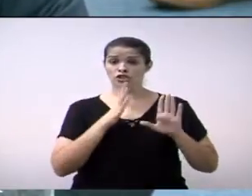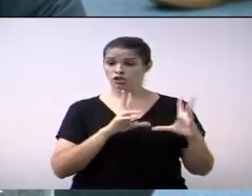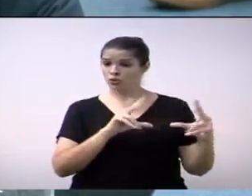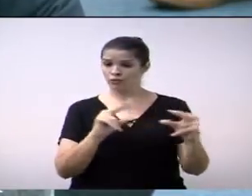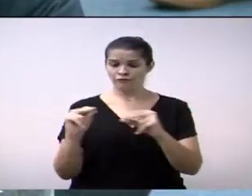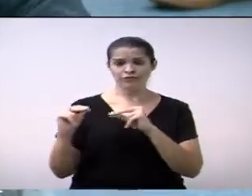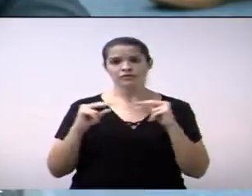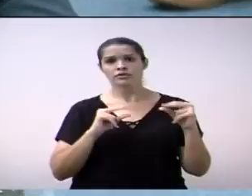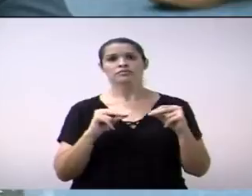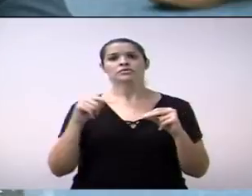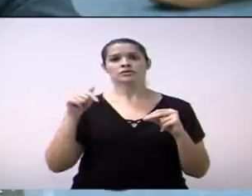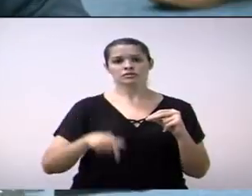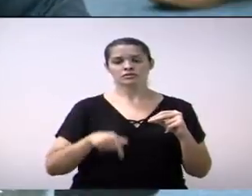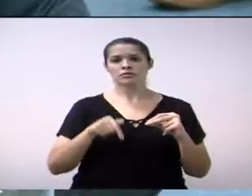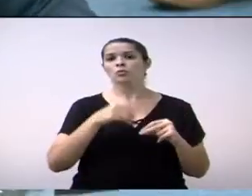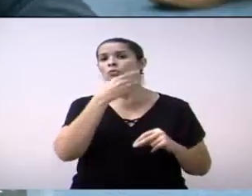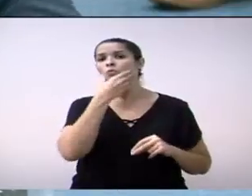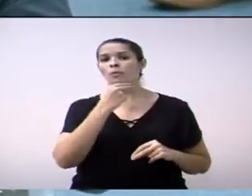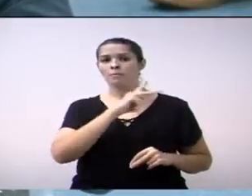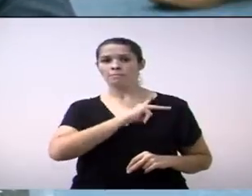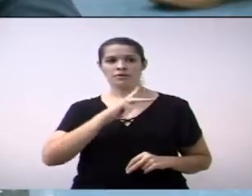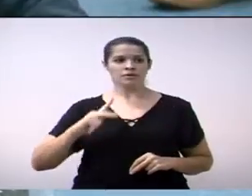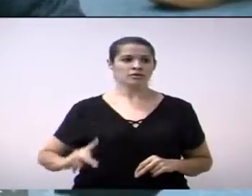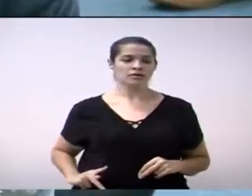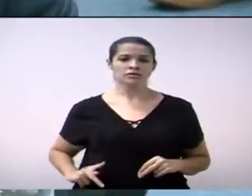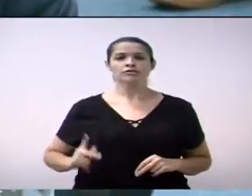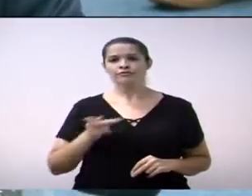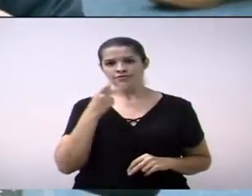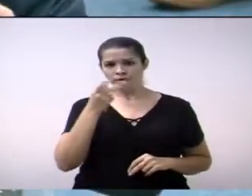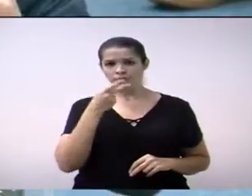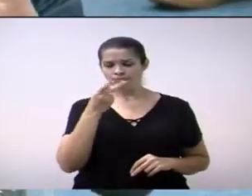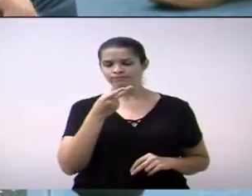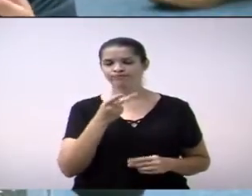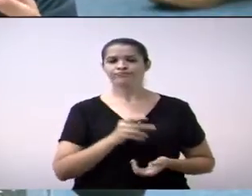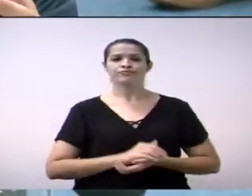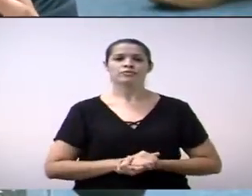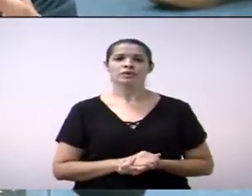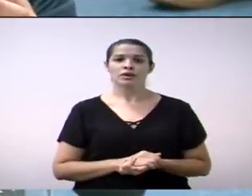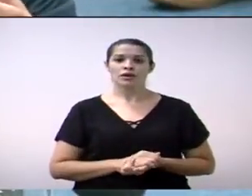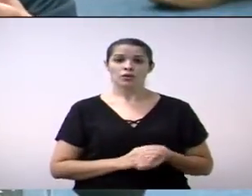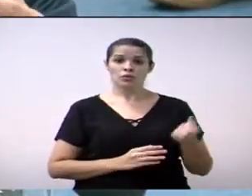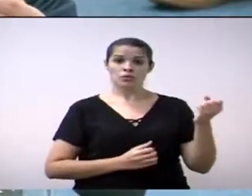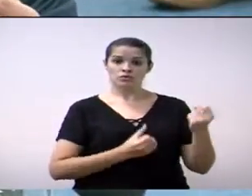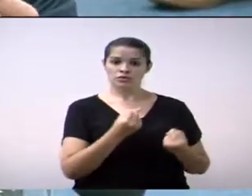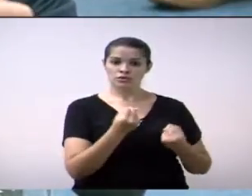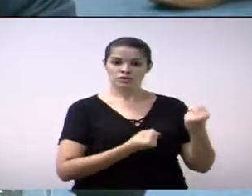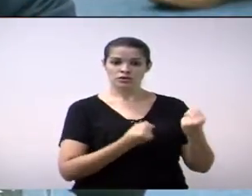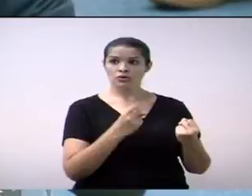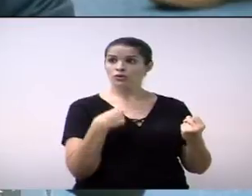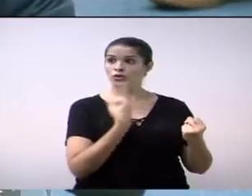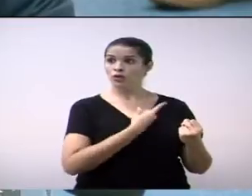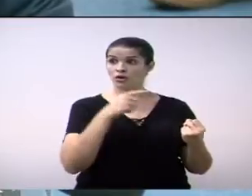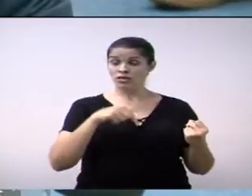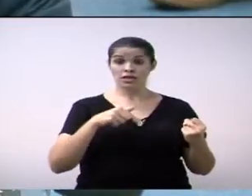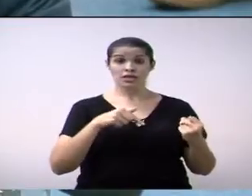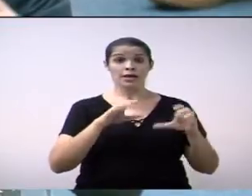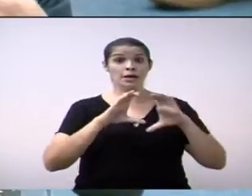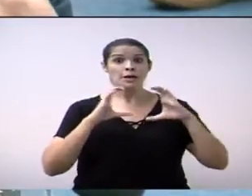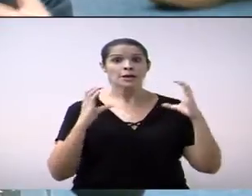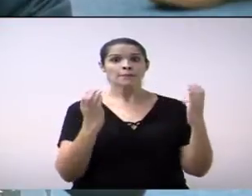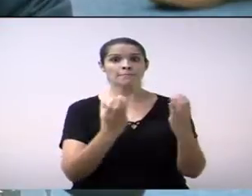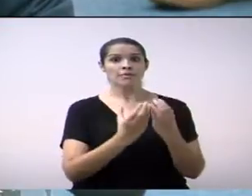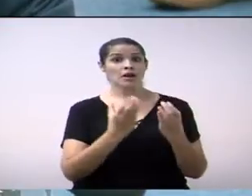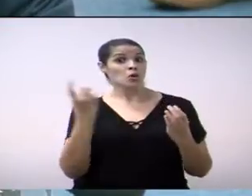casa, o presidente, ele falou que eram os carros conquistados por esta casa, foi de